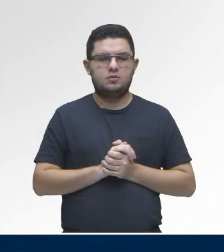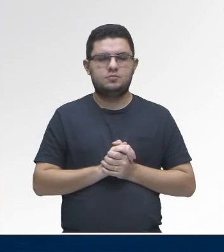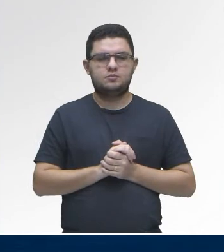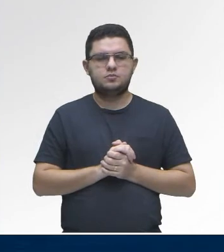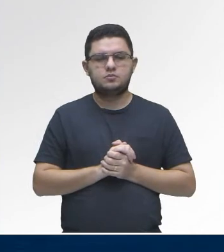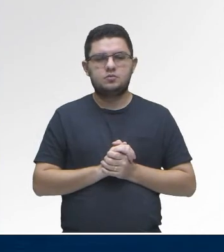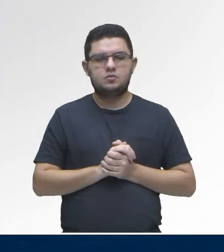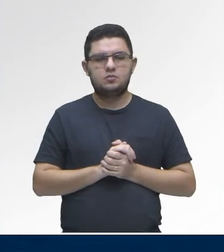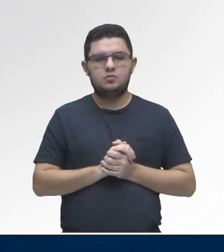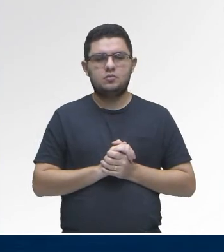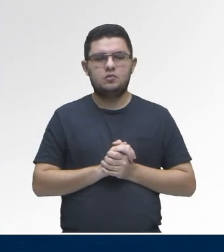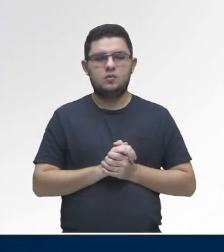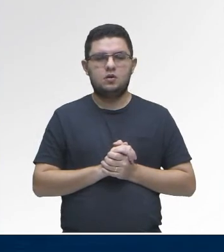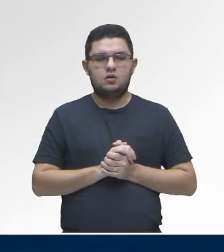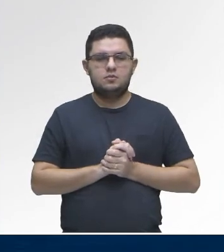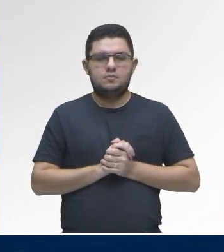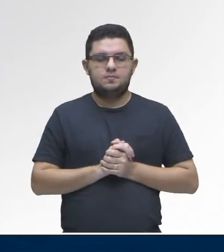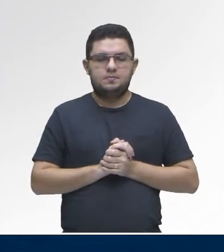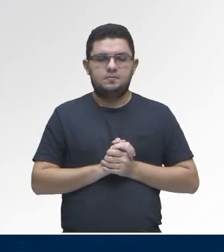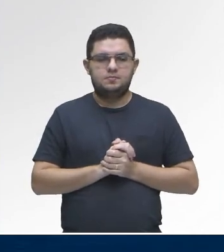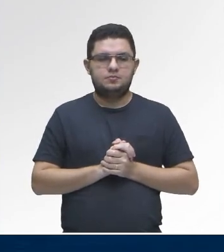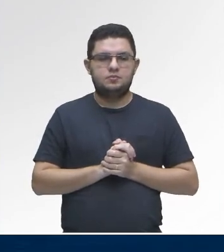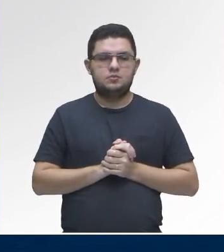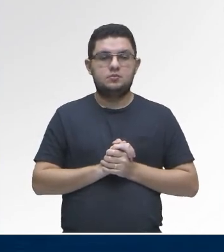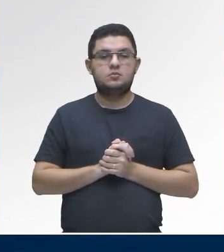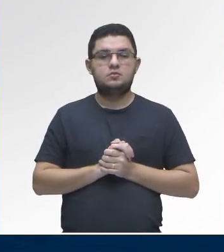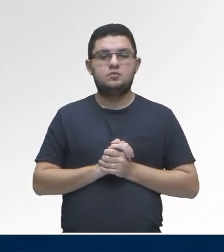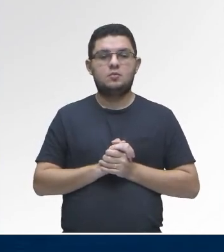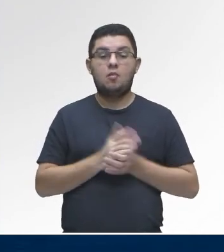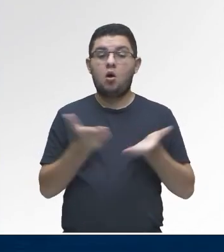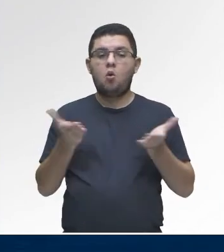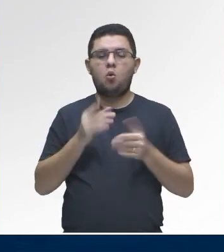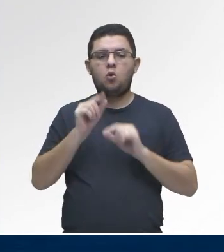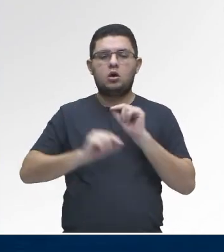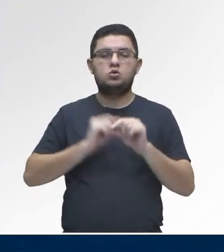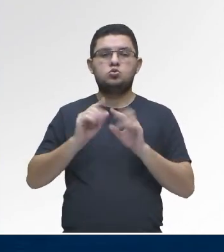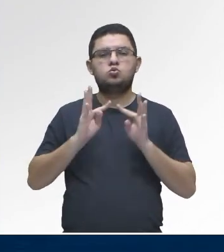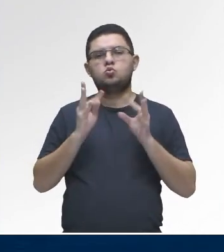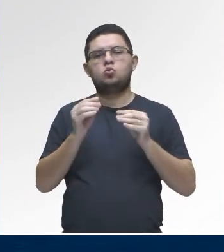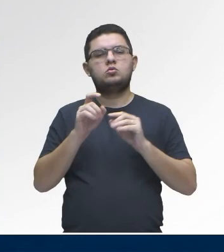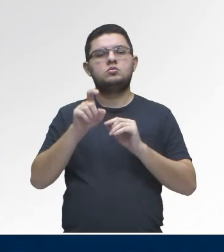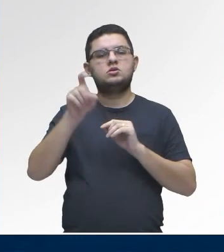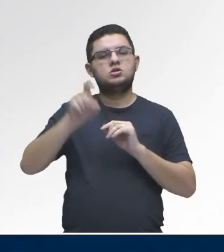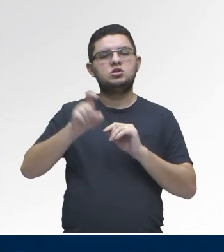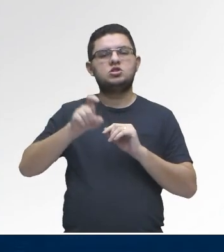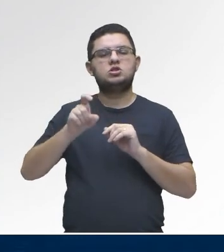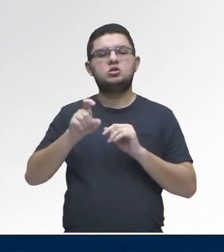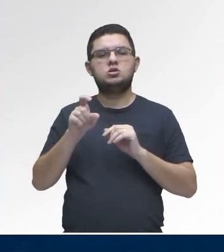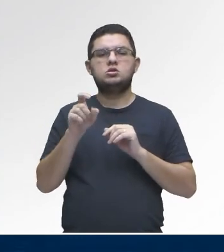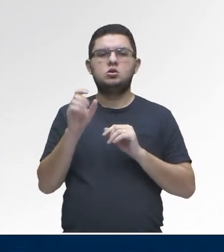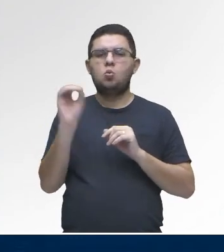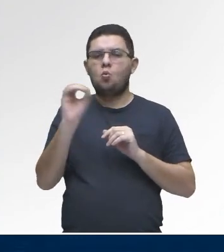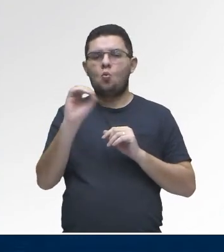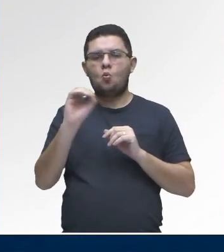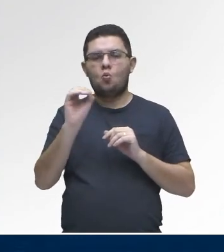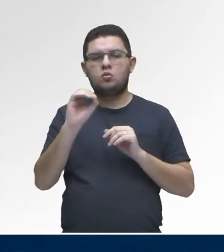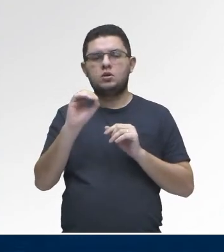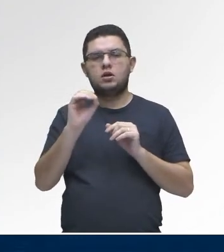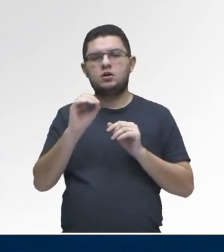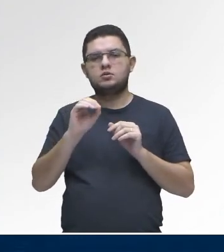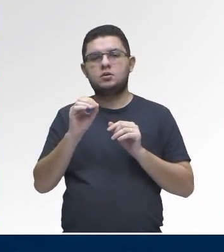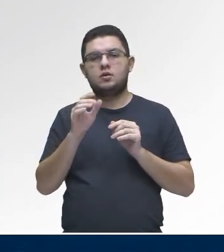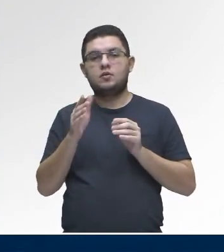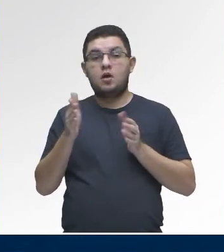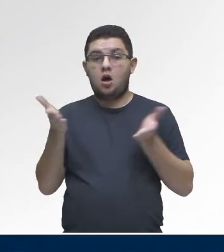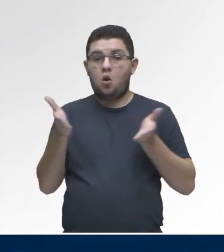No primeiro membro, a gente vai colocar tudo o que não tem a letra X. Então, a gente tem aqui